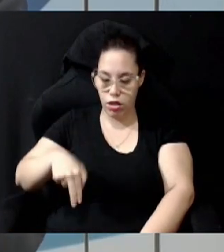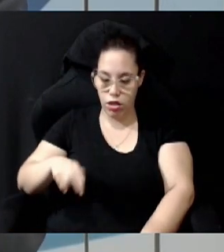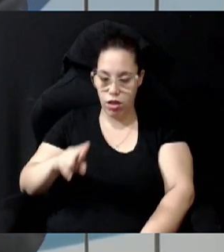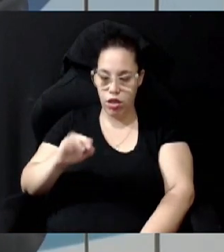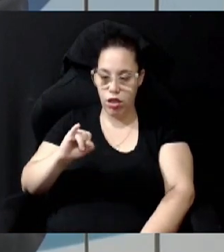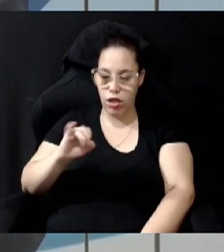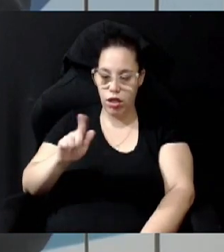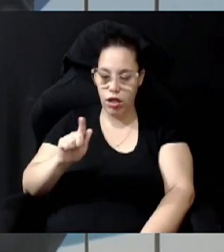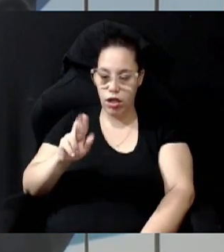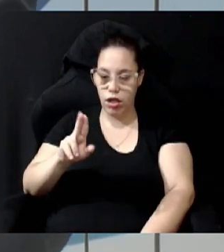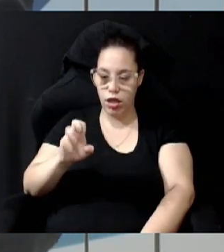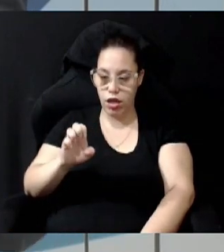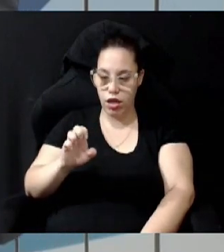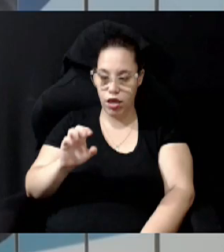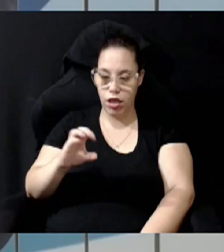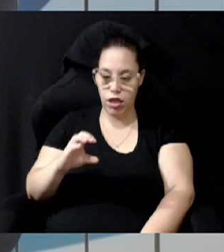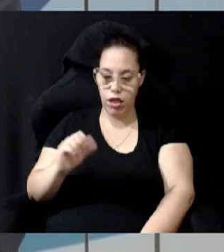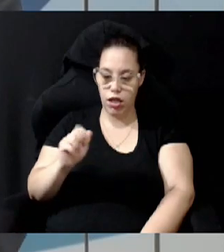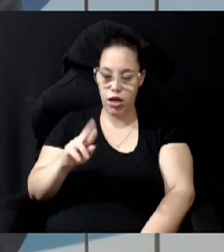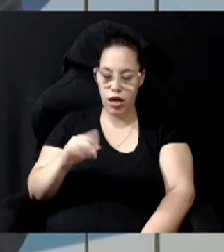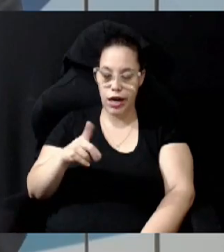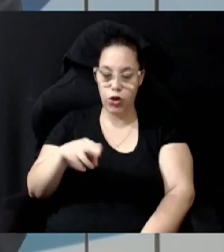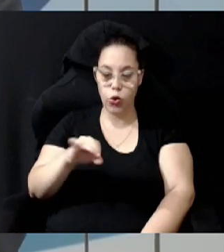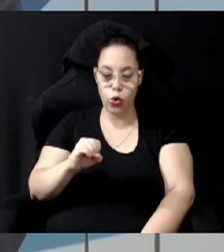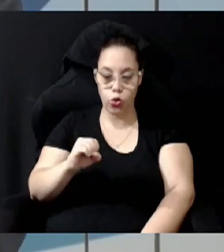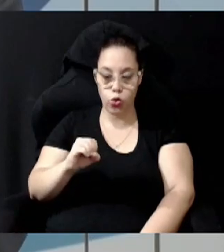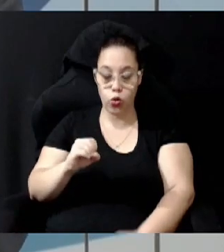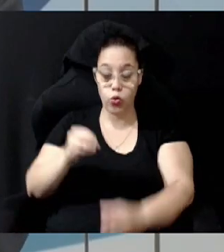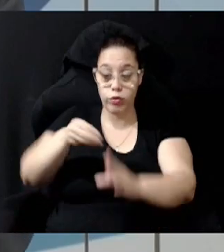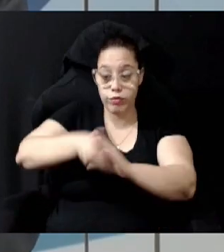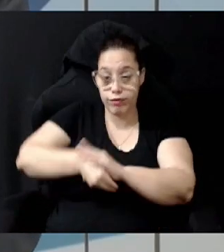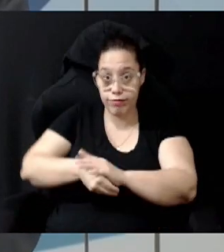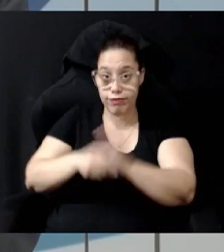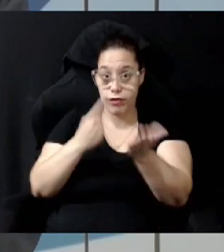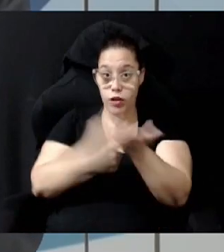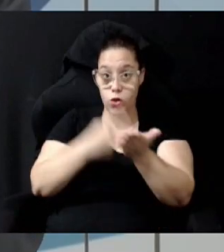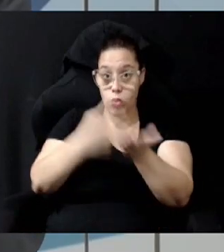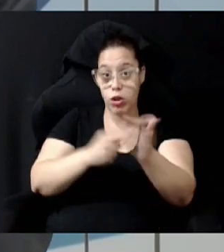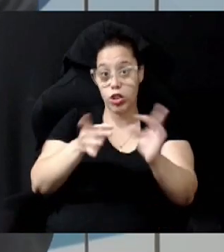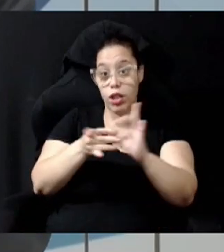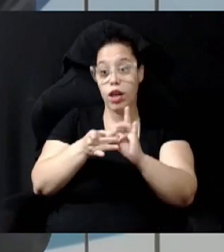foi eleito e implementou uma agenda liberal,